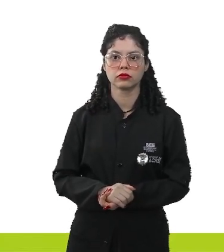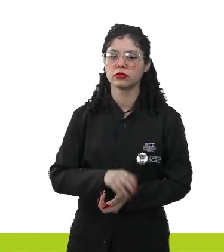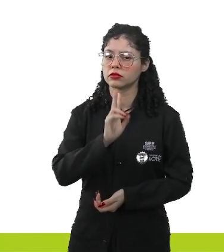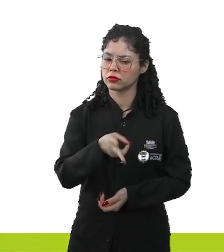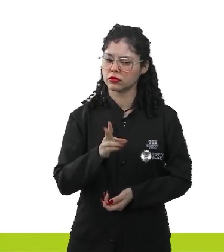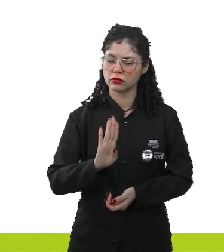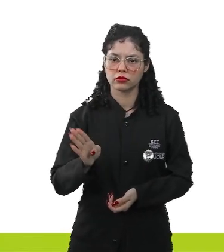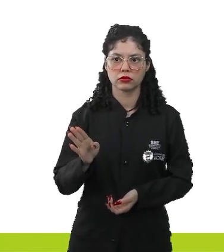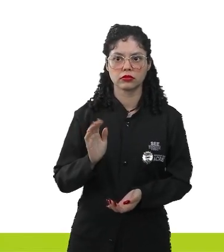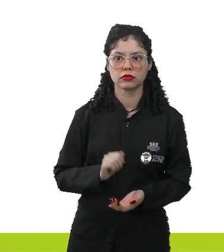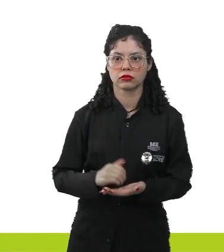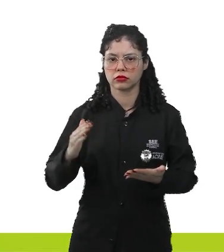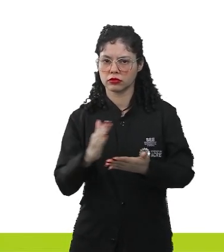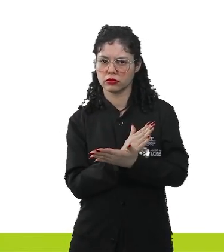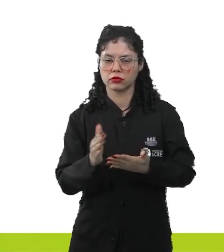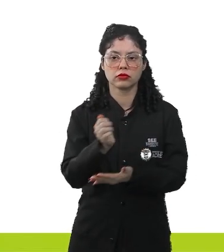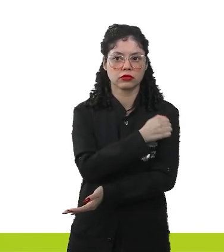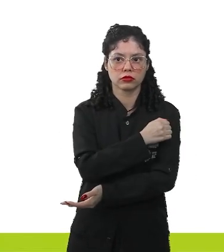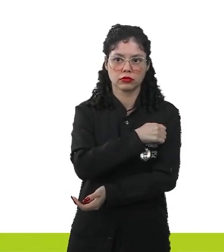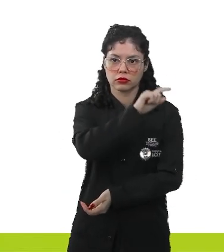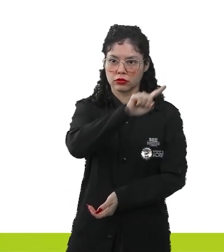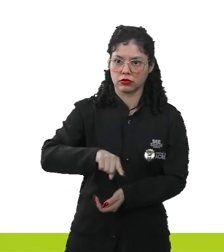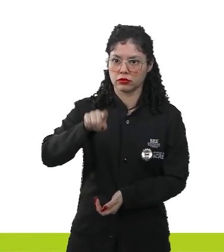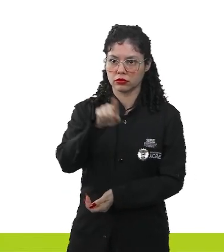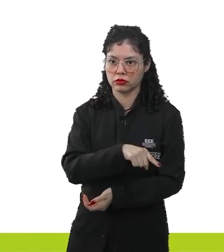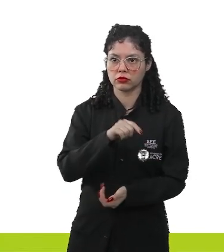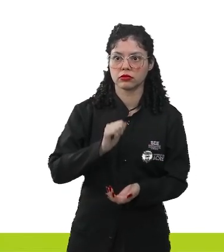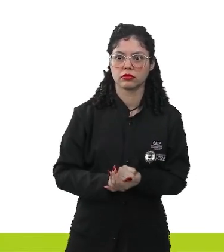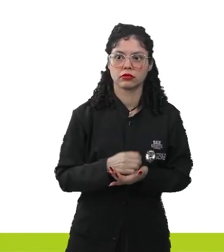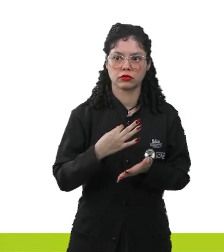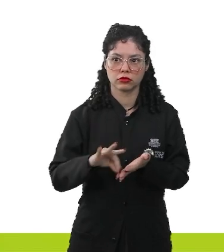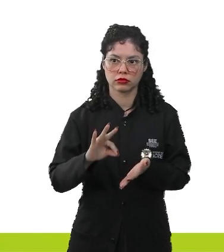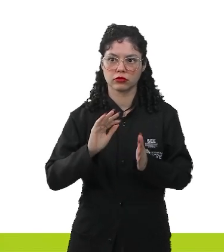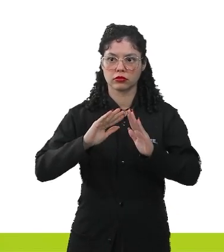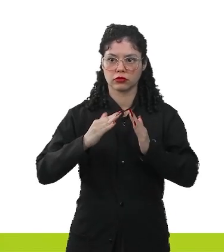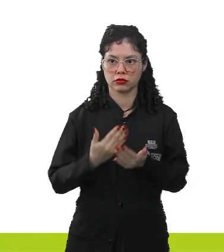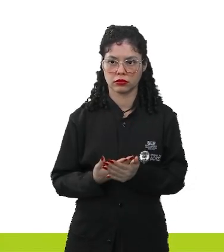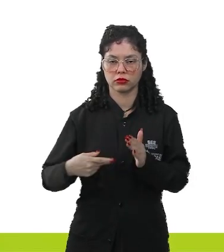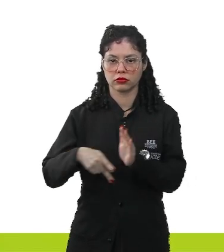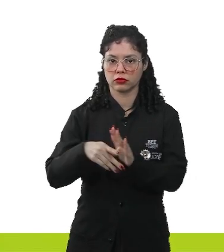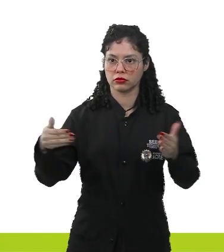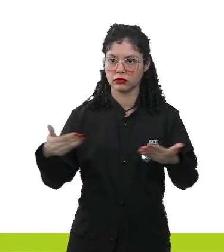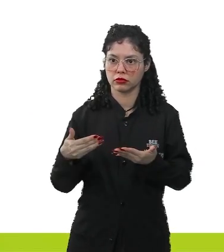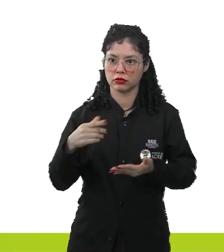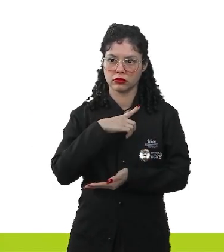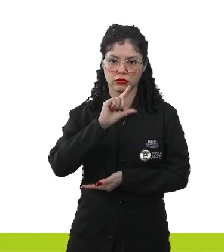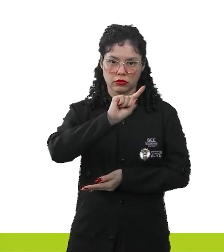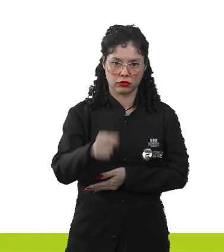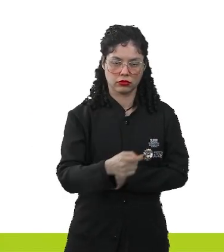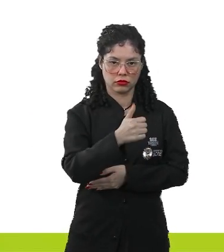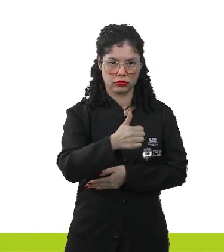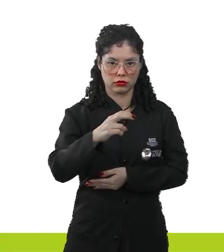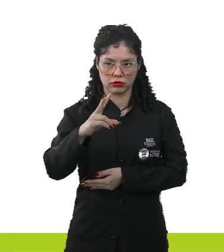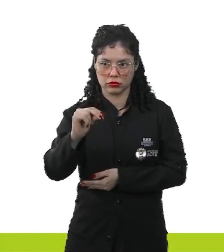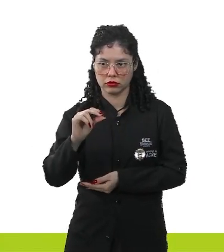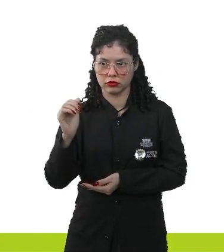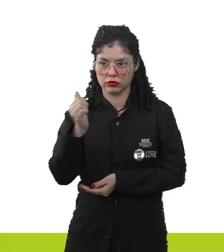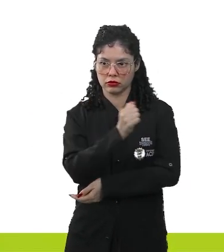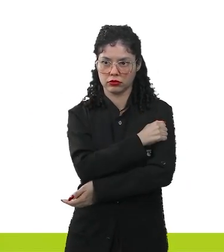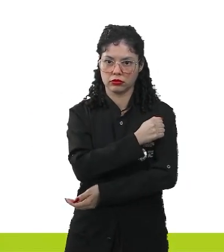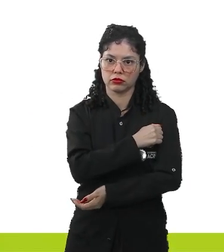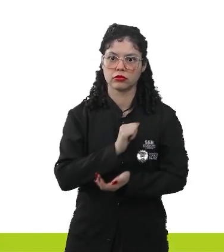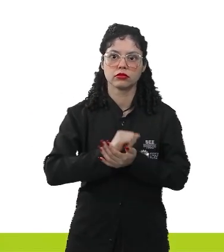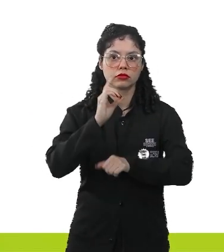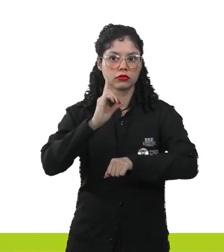Neste bimestre, alguns alunos cancelaram suas matrículas e a escola agora tem 1.150